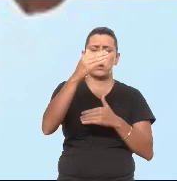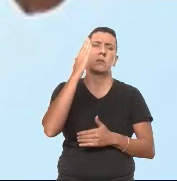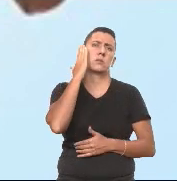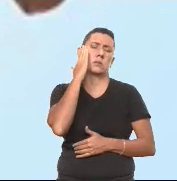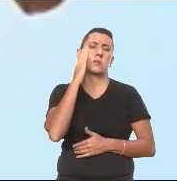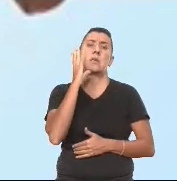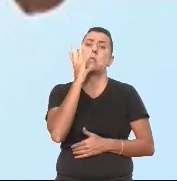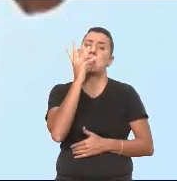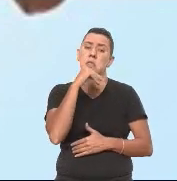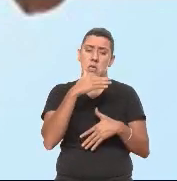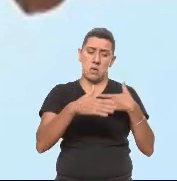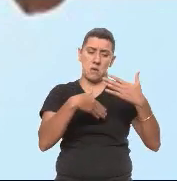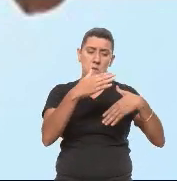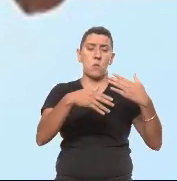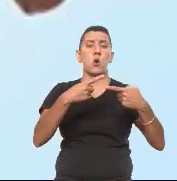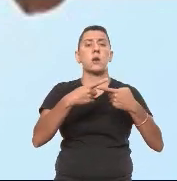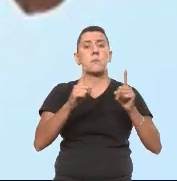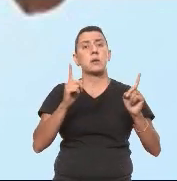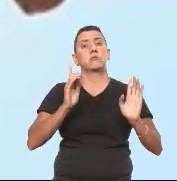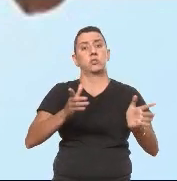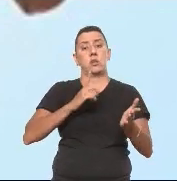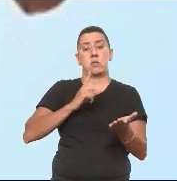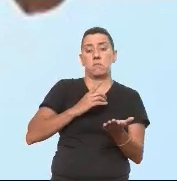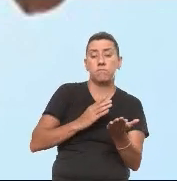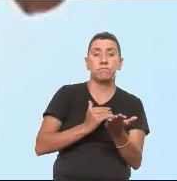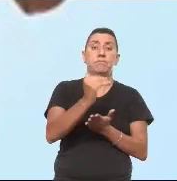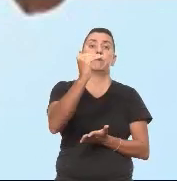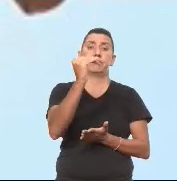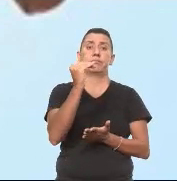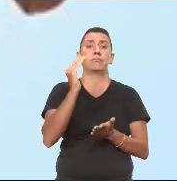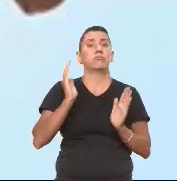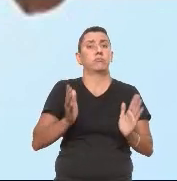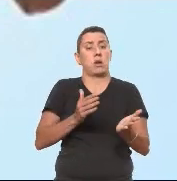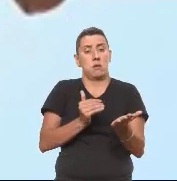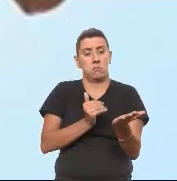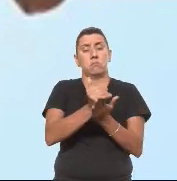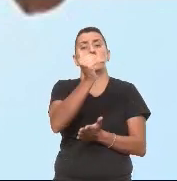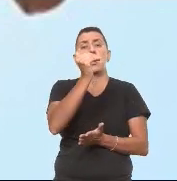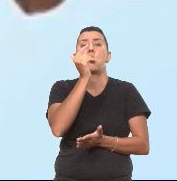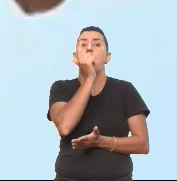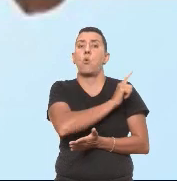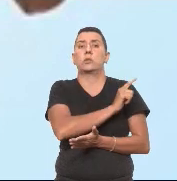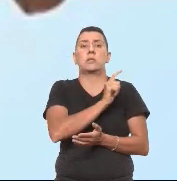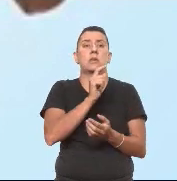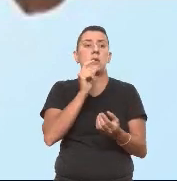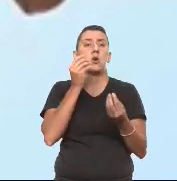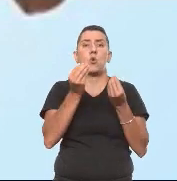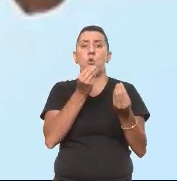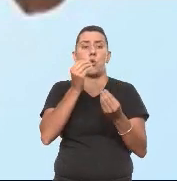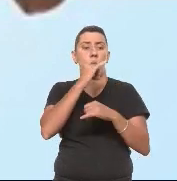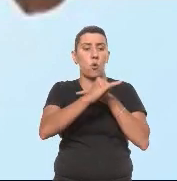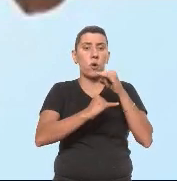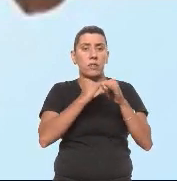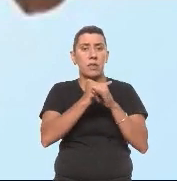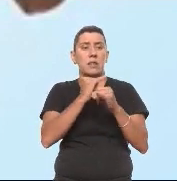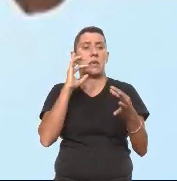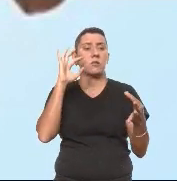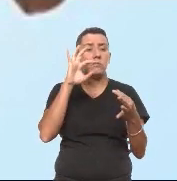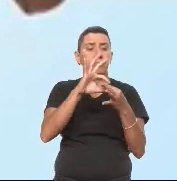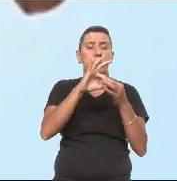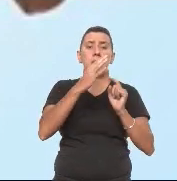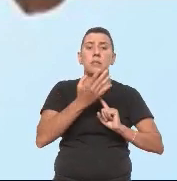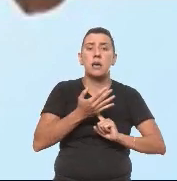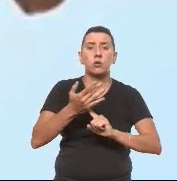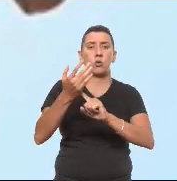percorrido mas tem que existir um começo tem que existir uma base uma infraestrutura de conectividade e a gente sabe que o